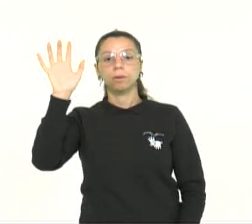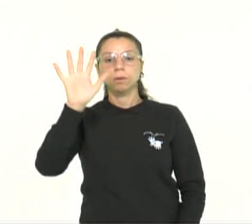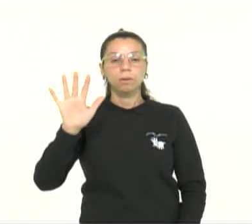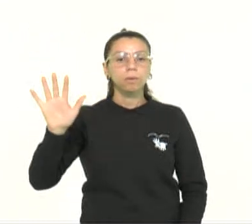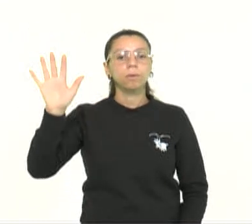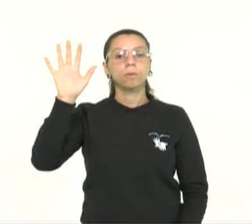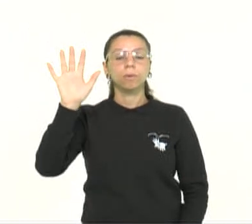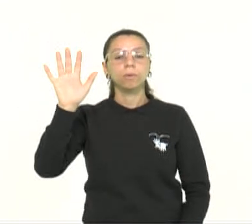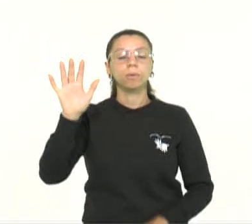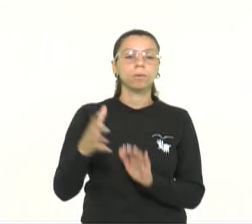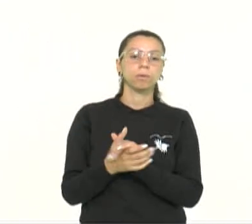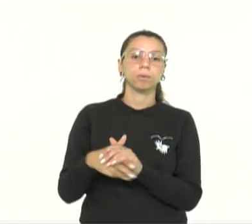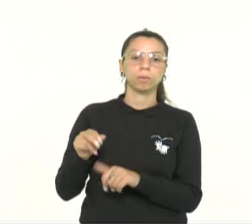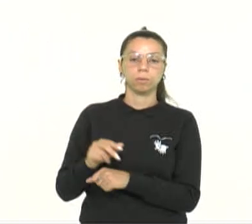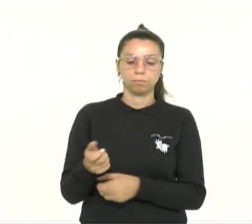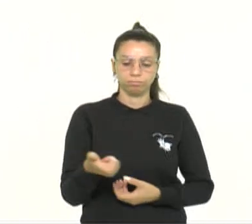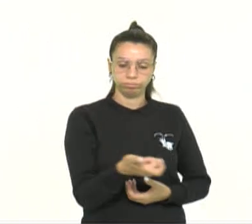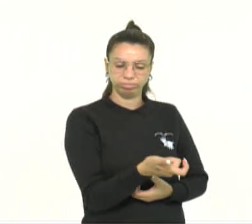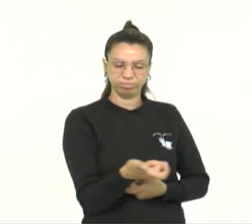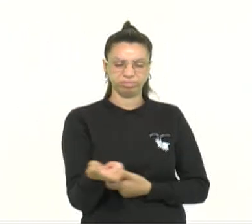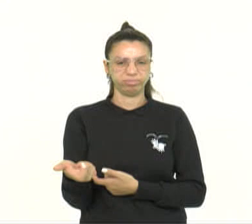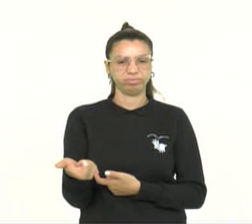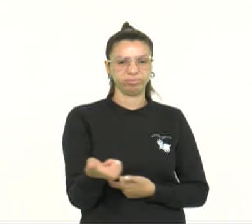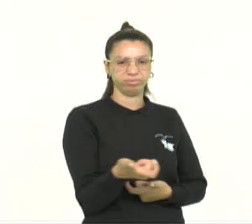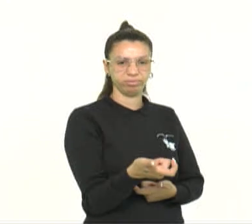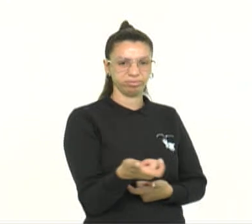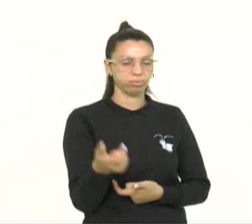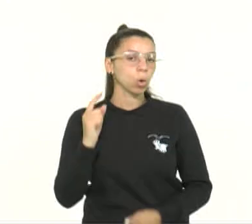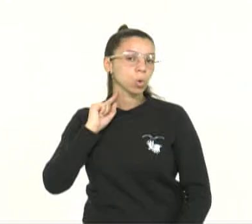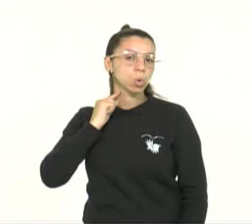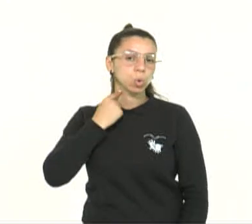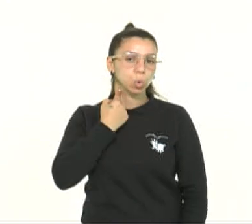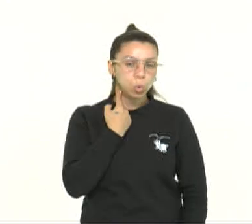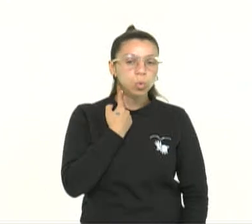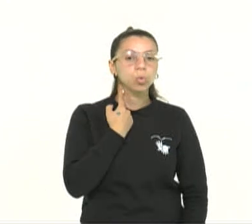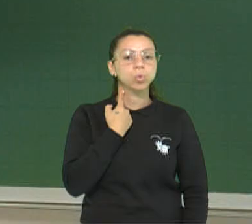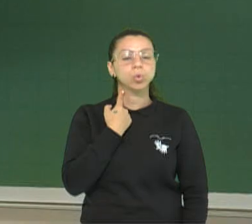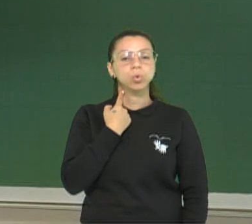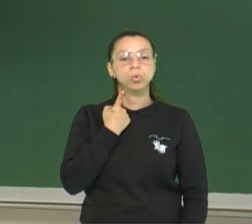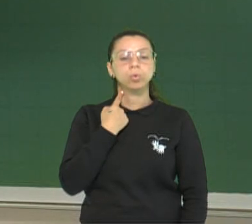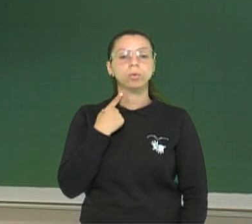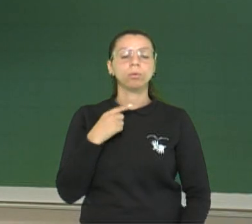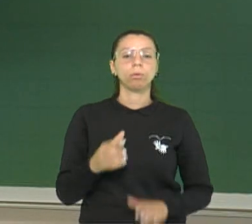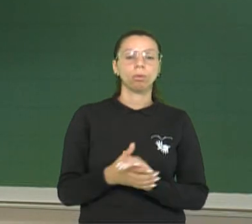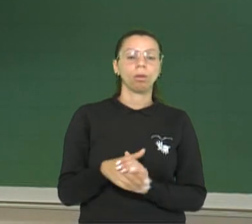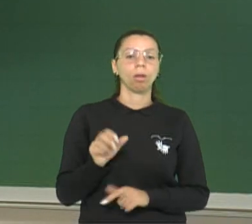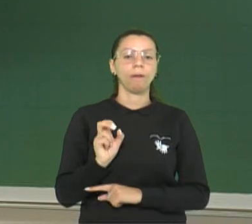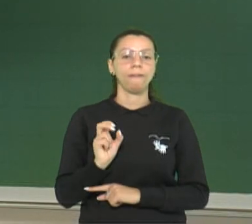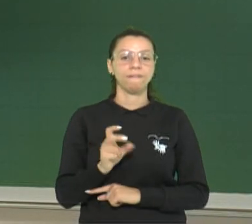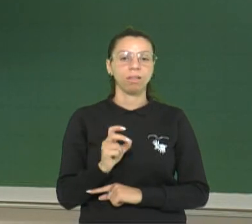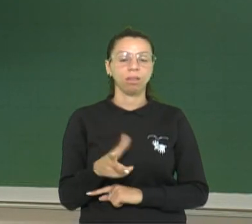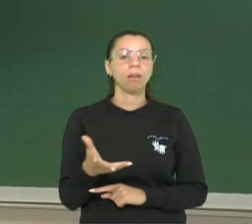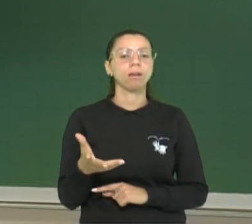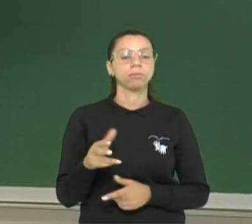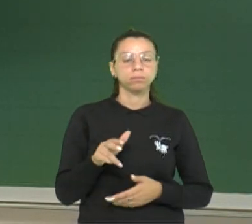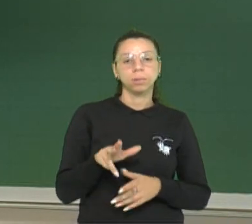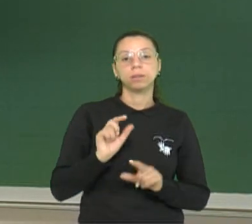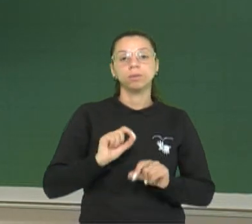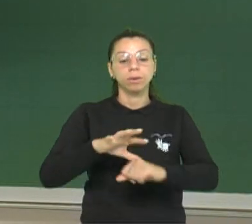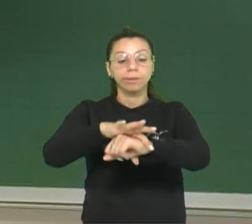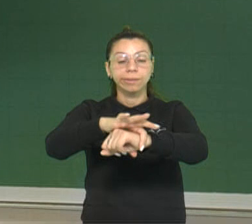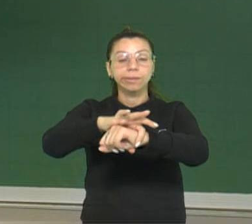defensivos agrícolas, de agrotóxicos, que aplicados sobre a plantação têm por objetivo